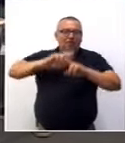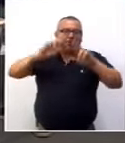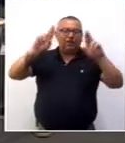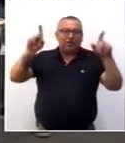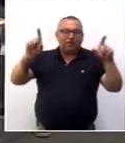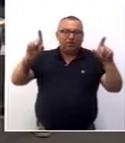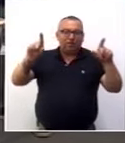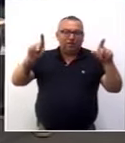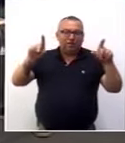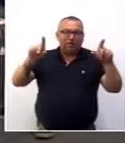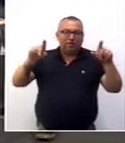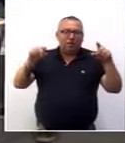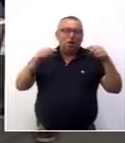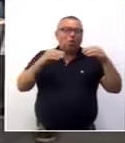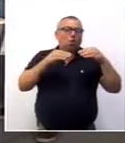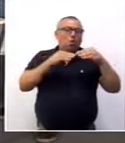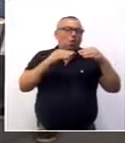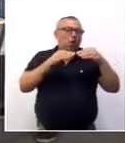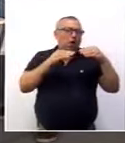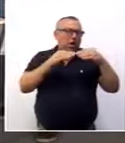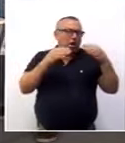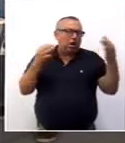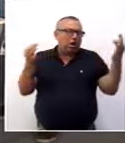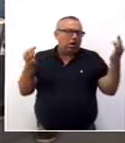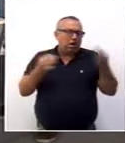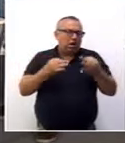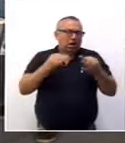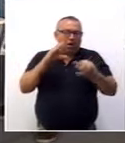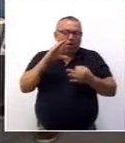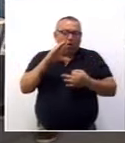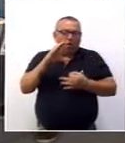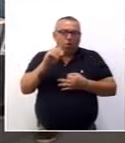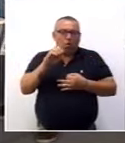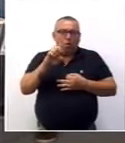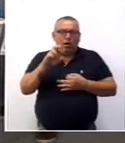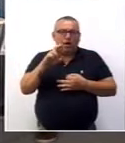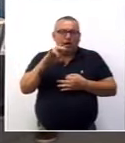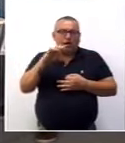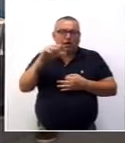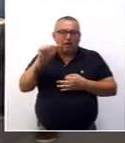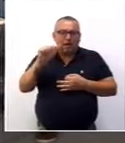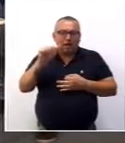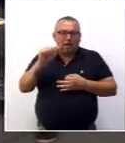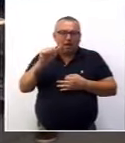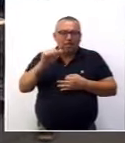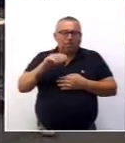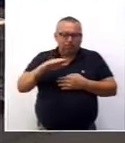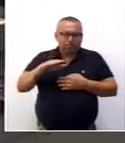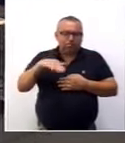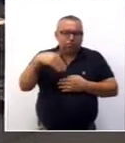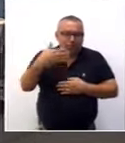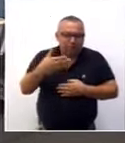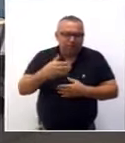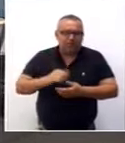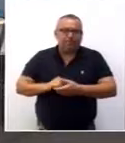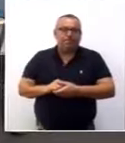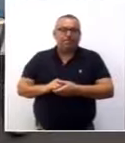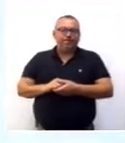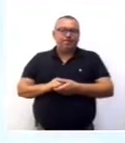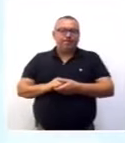escreveu. Coerência. Perfeito. Estrutura. Né? Pode passar o slide, por favor?